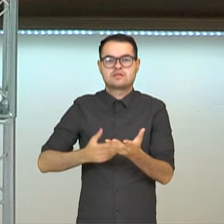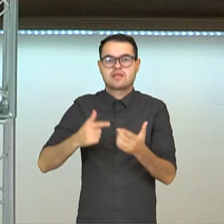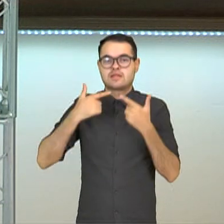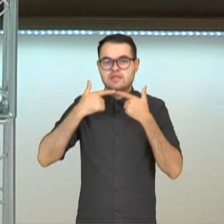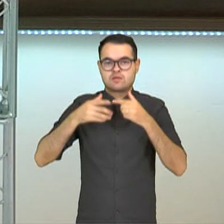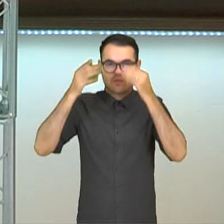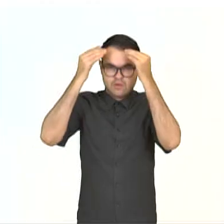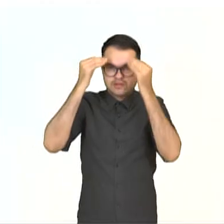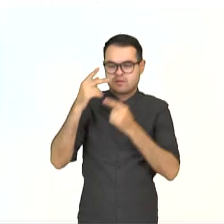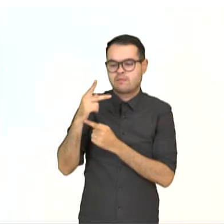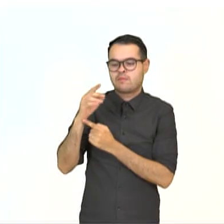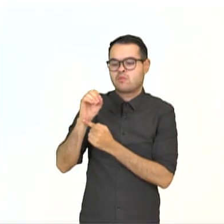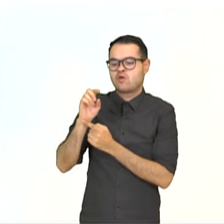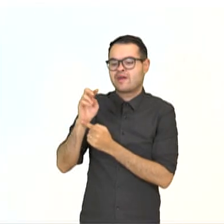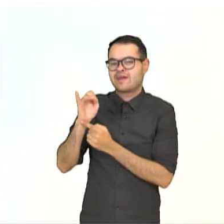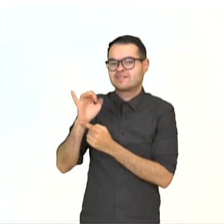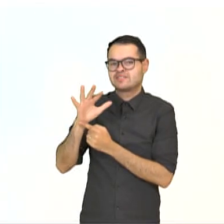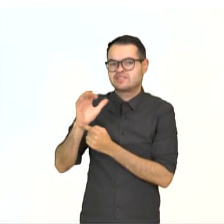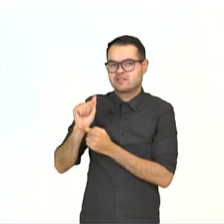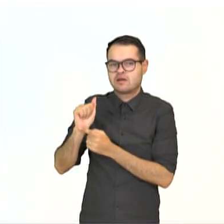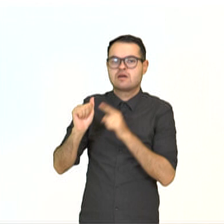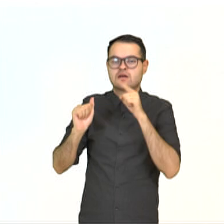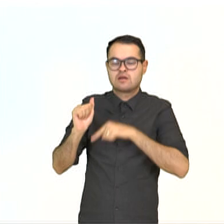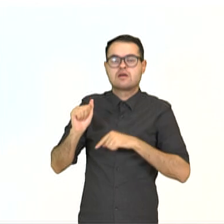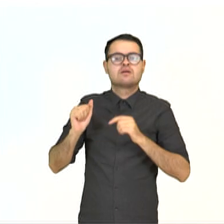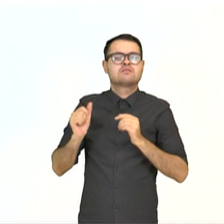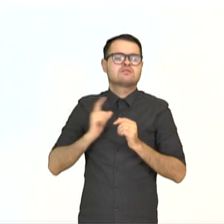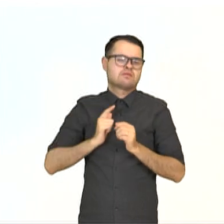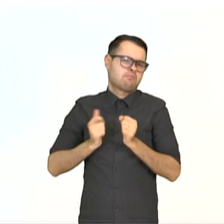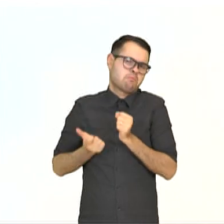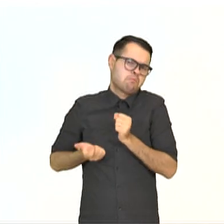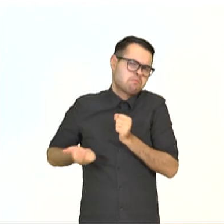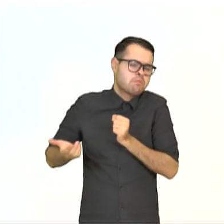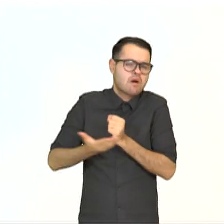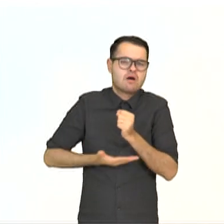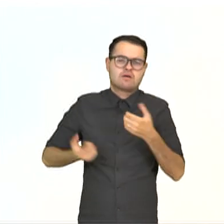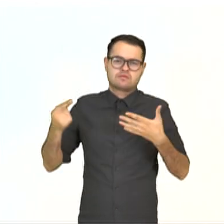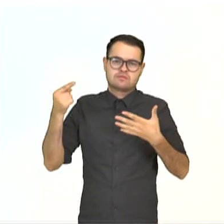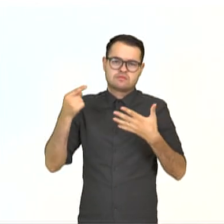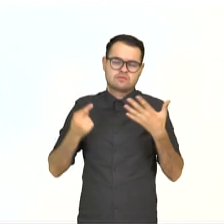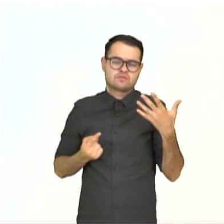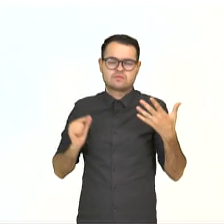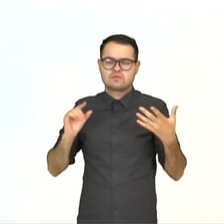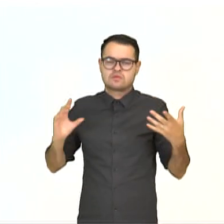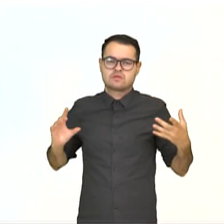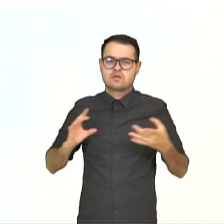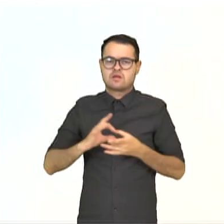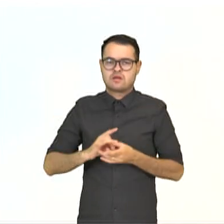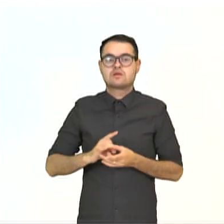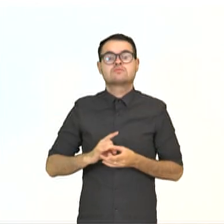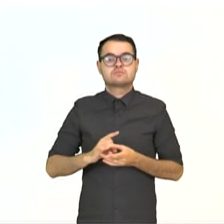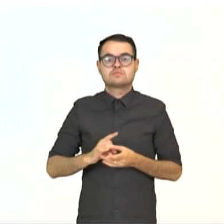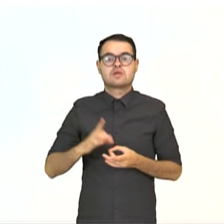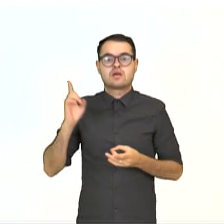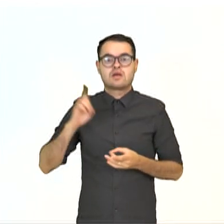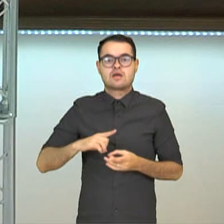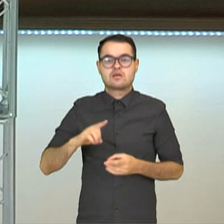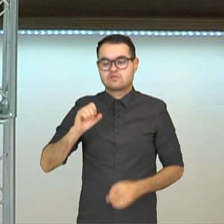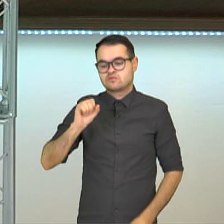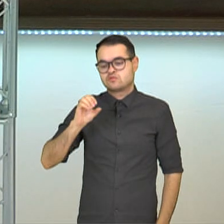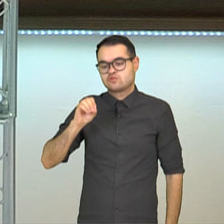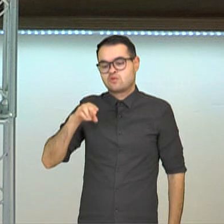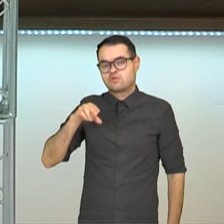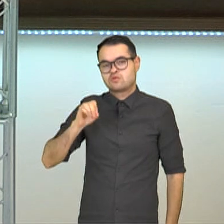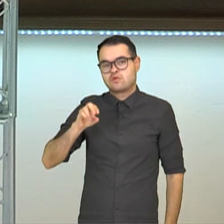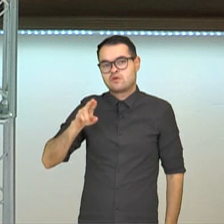nós temos algumas questões bem básicas que são ligadas à sonoridade,